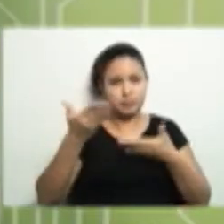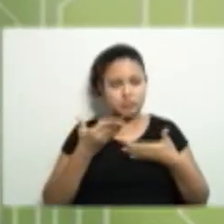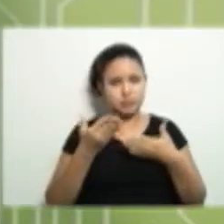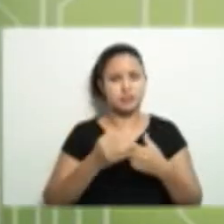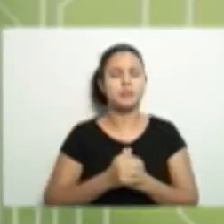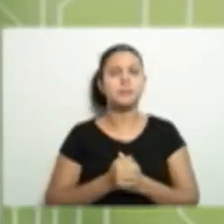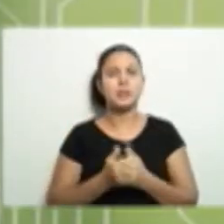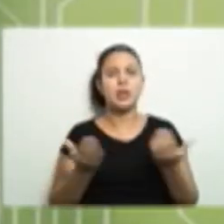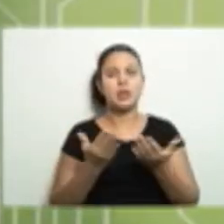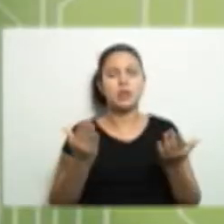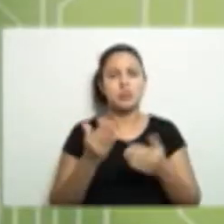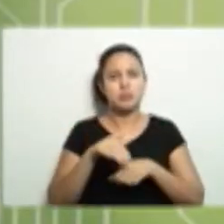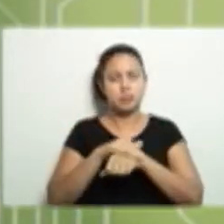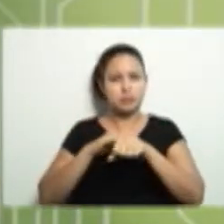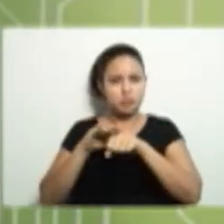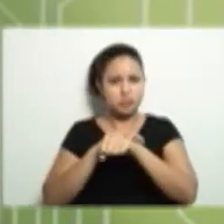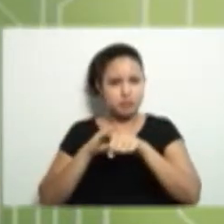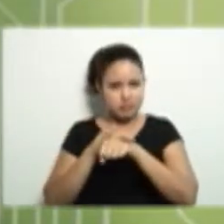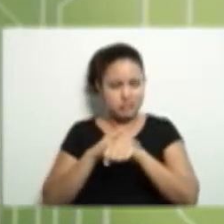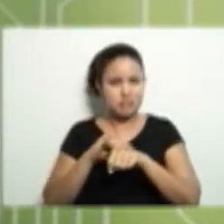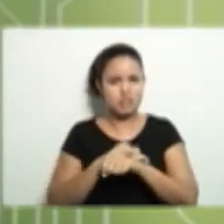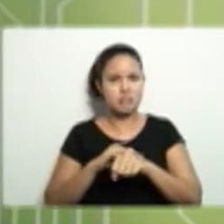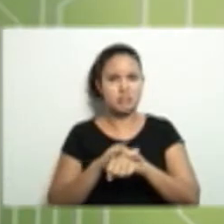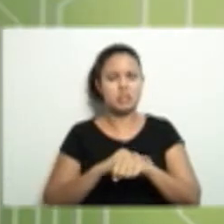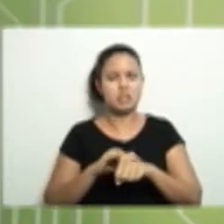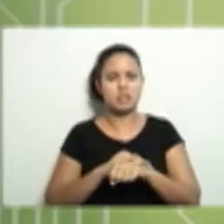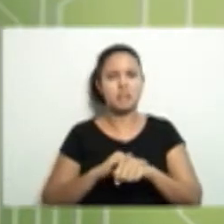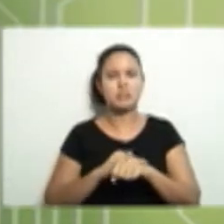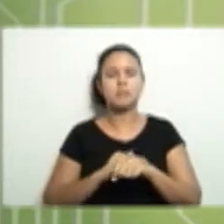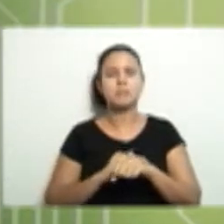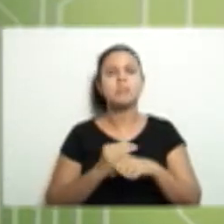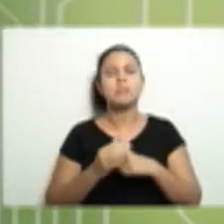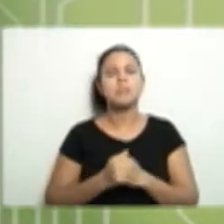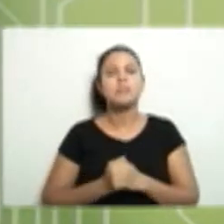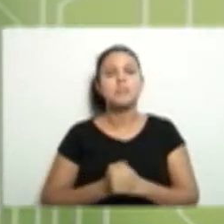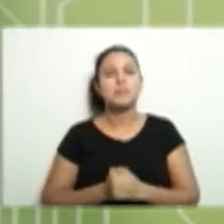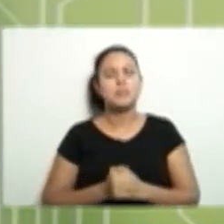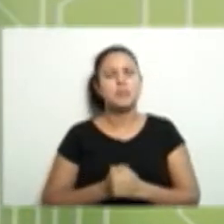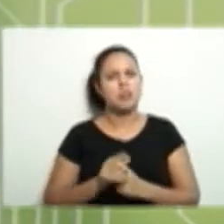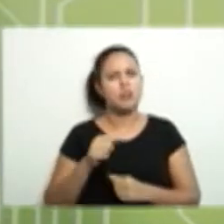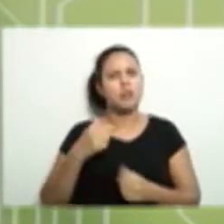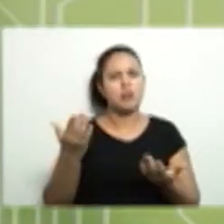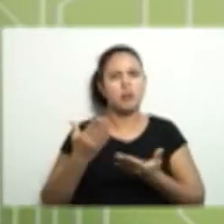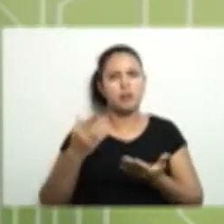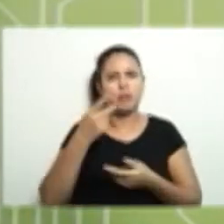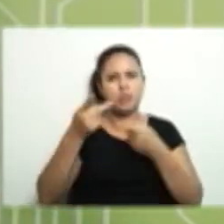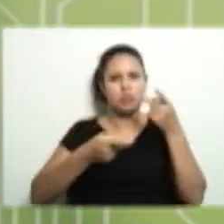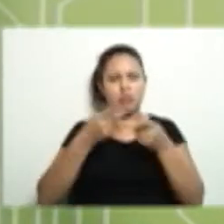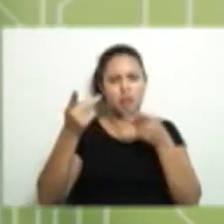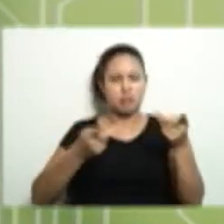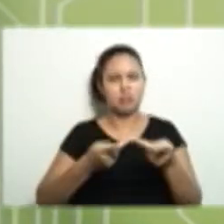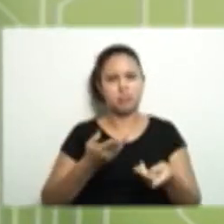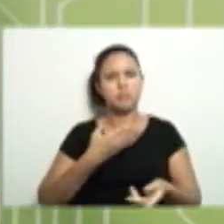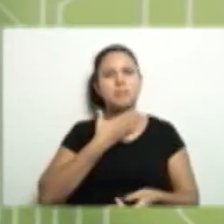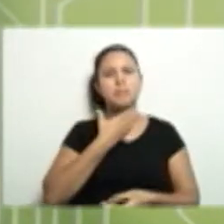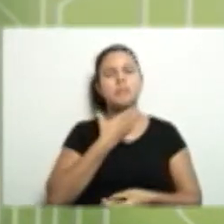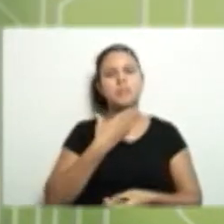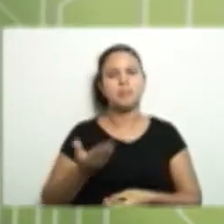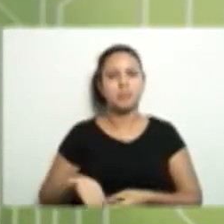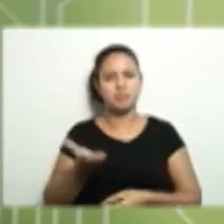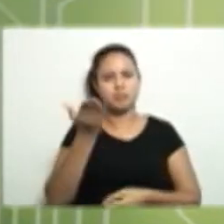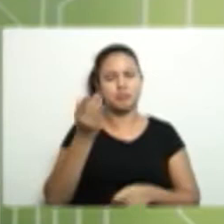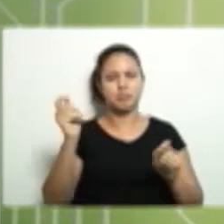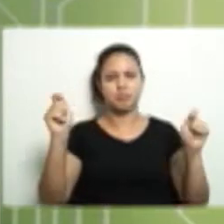chat, vamos conversar. Vou tentar falar mais alto, pessoal aí de Paraná, né? Pessoal de Paraná. Sim, de Ariquemes. De Ariquemes? Pessoal